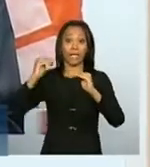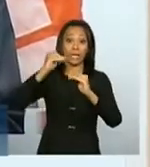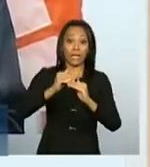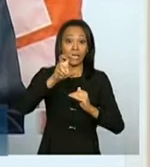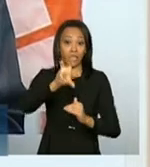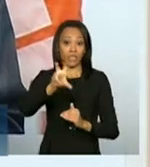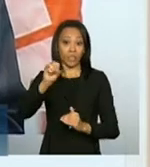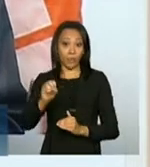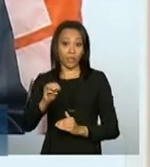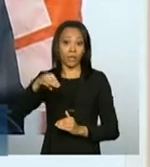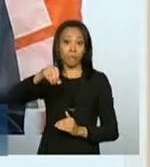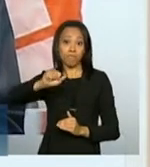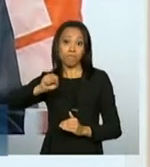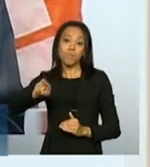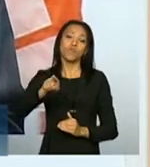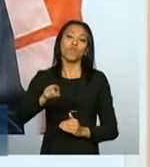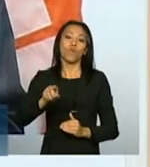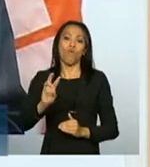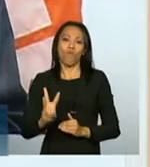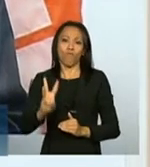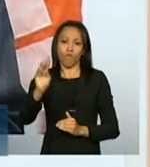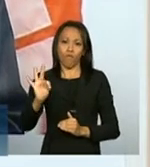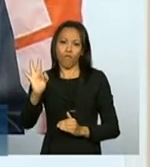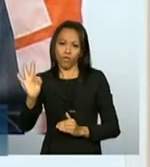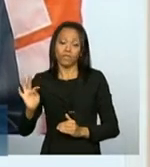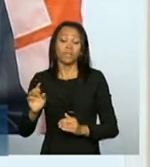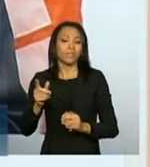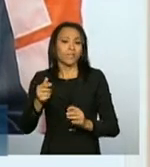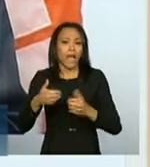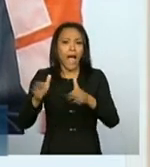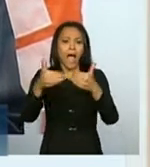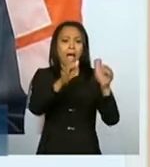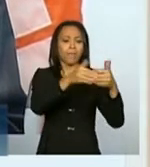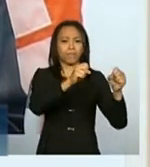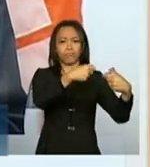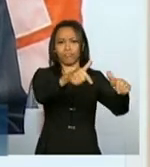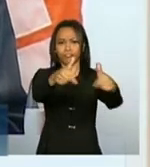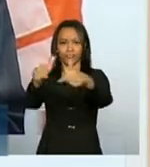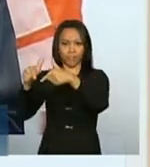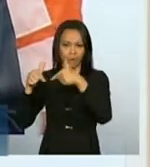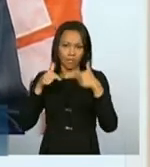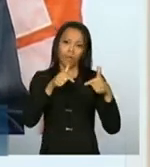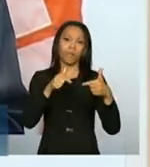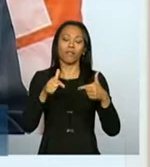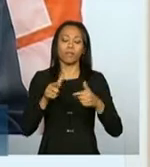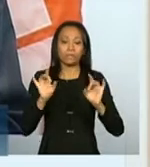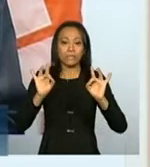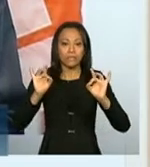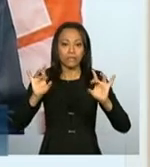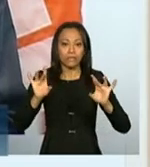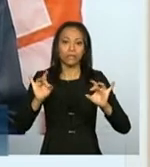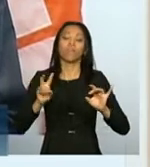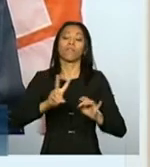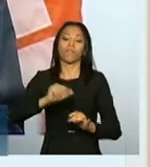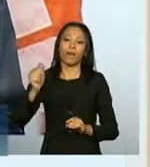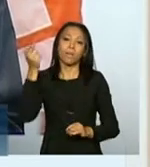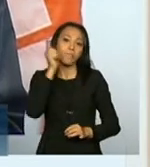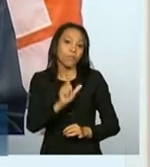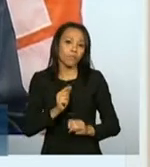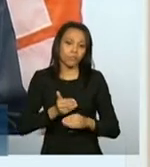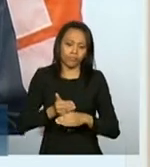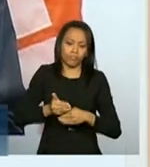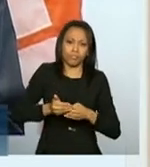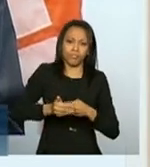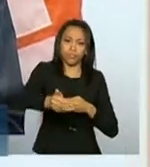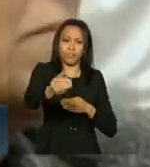volts, além de gerar mais 150 empregos diretos, especializados, vai possibilitar, nos próximos